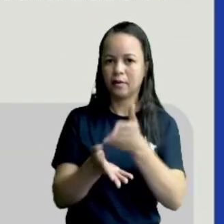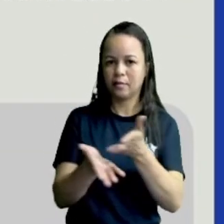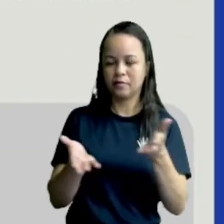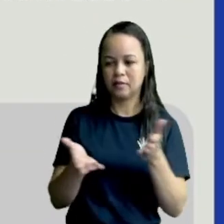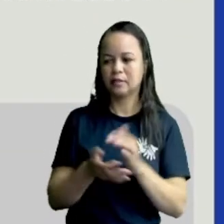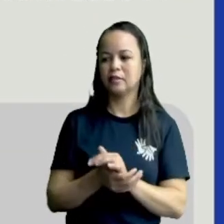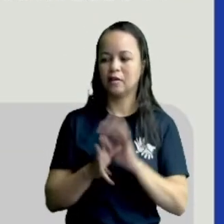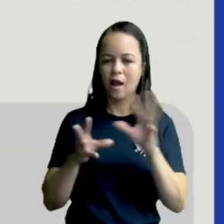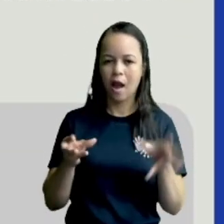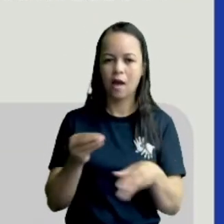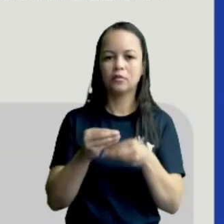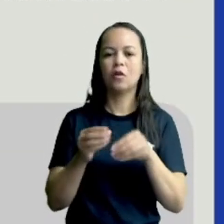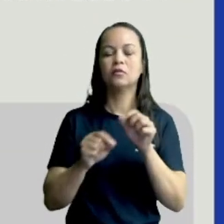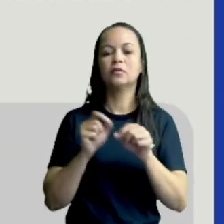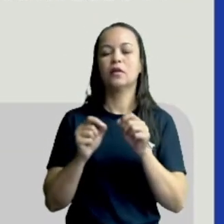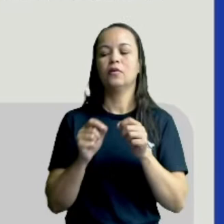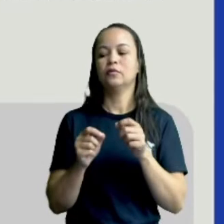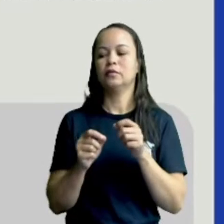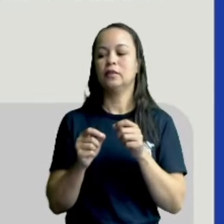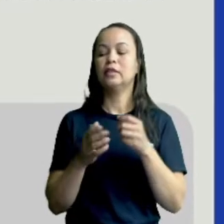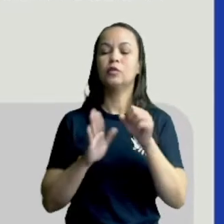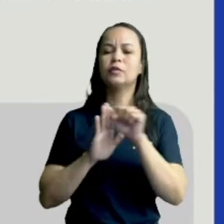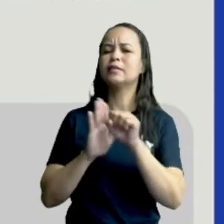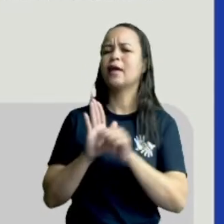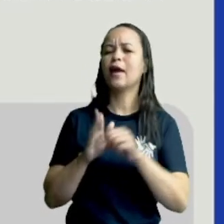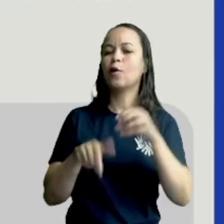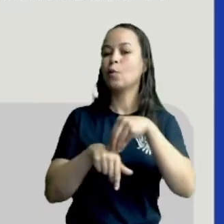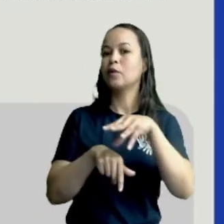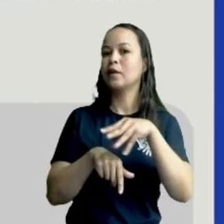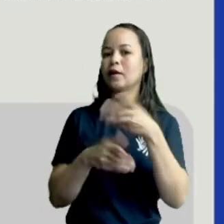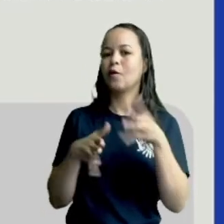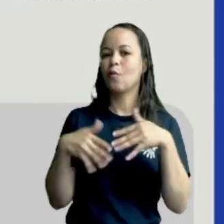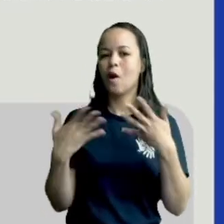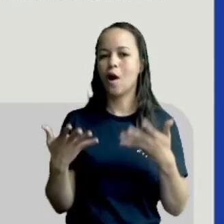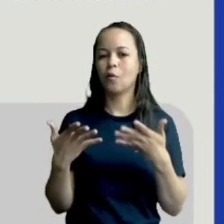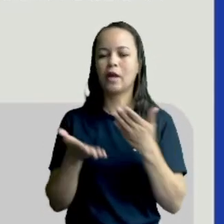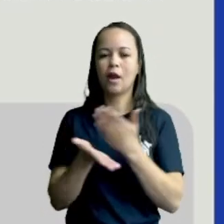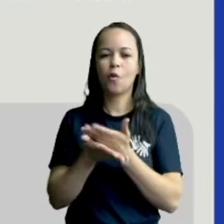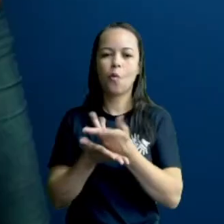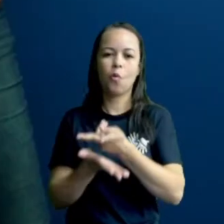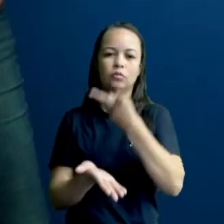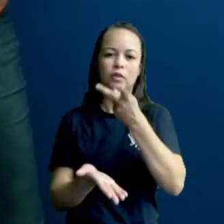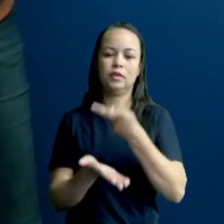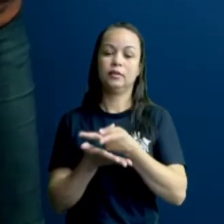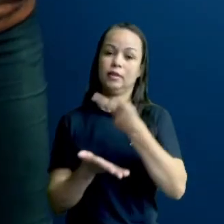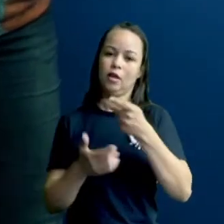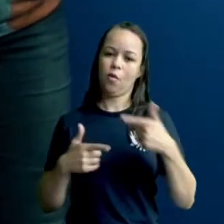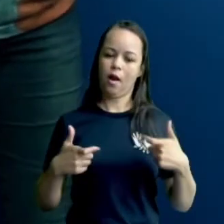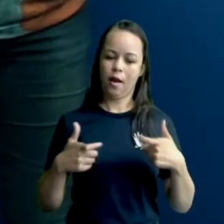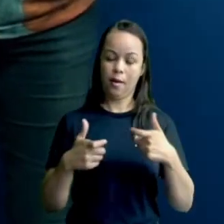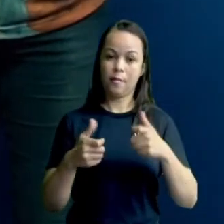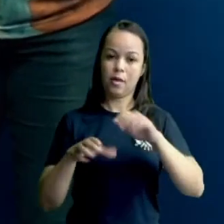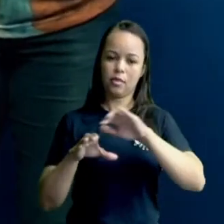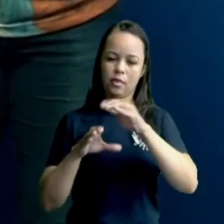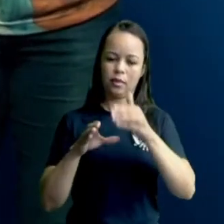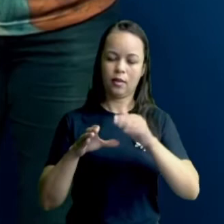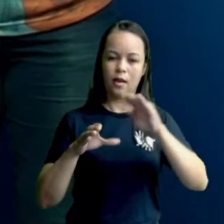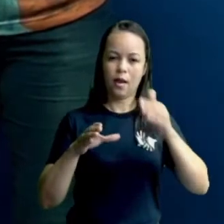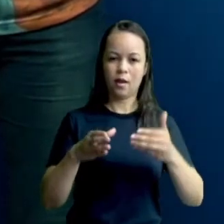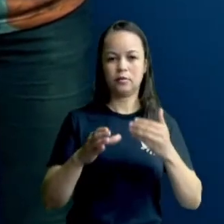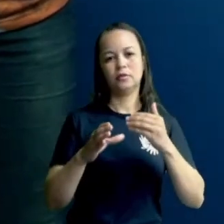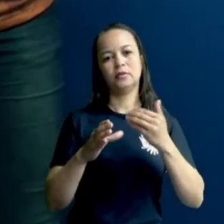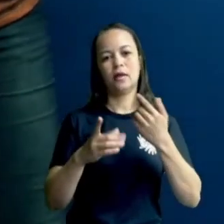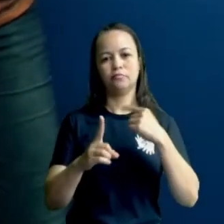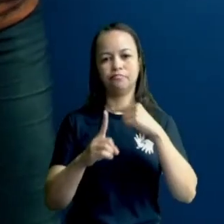resolução, e aí você já tem a dica de que século ocorreu a Batalha do Monte das Tabocas.